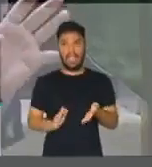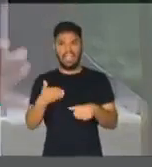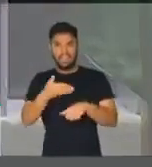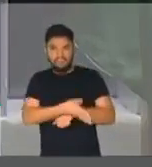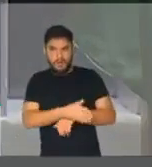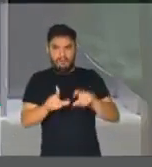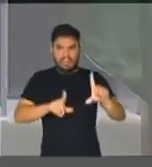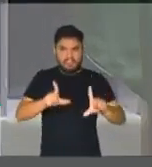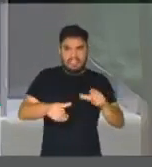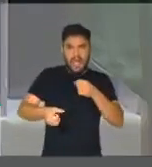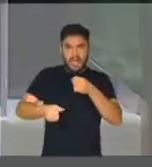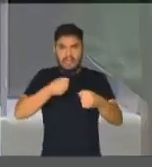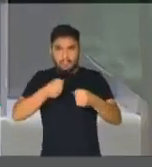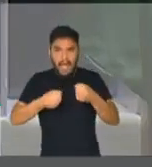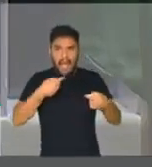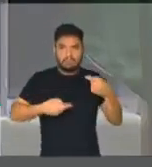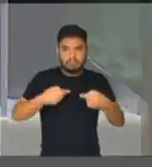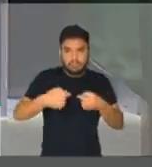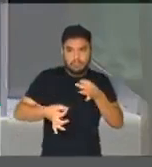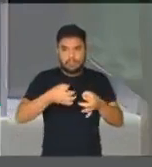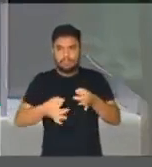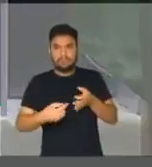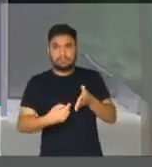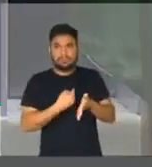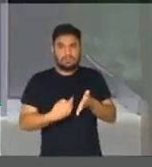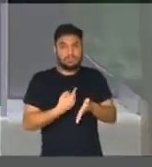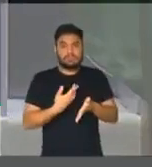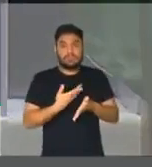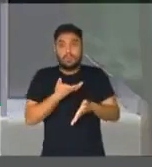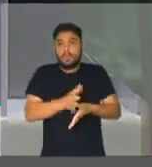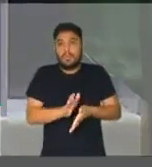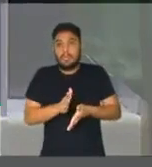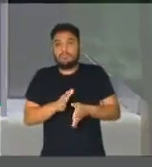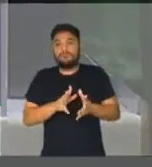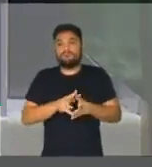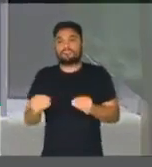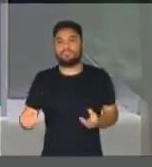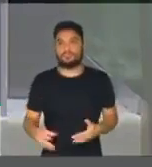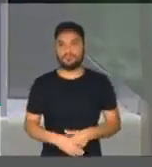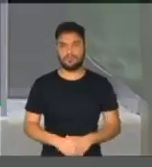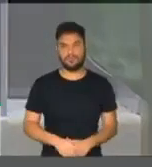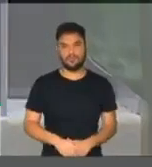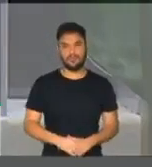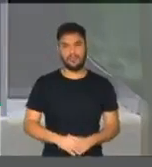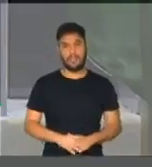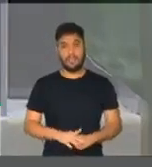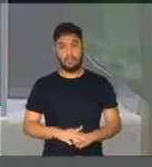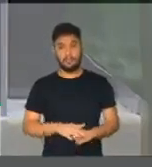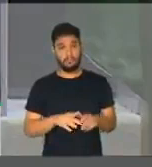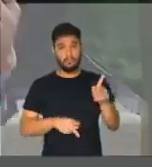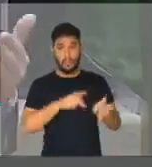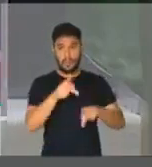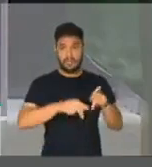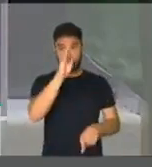sabatinado pela imprensa, fugiu de todos os debates, e boa parte das pessoas que